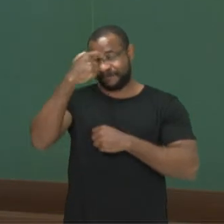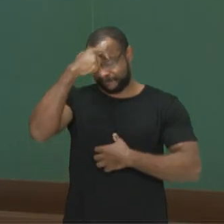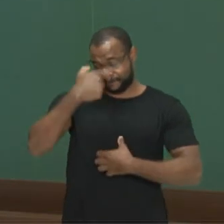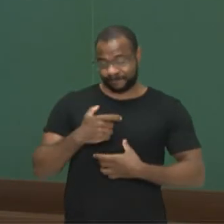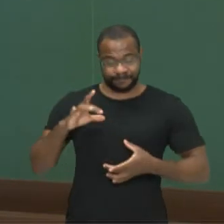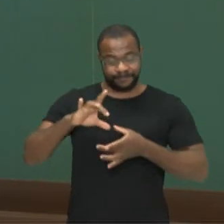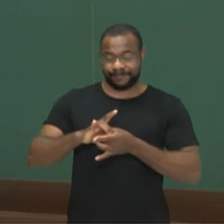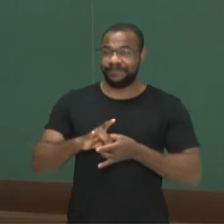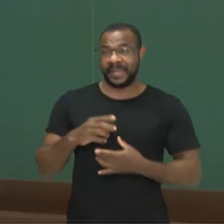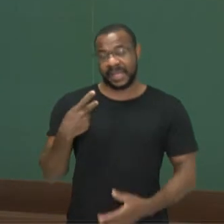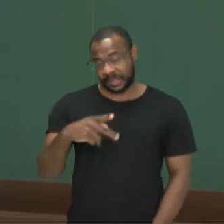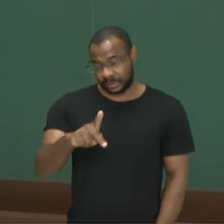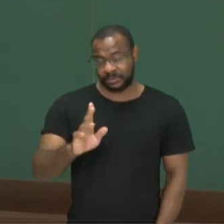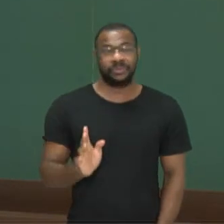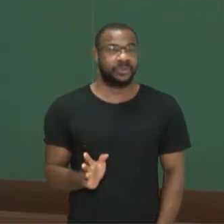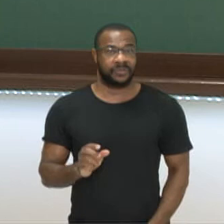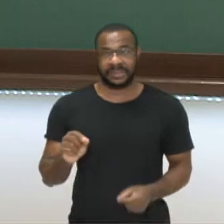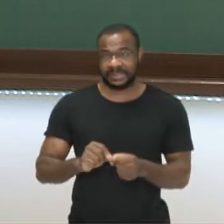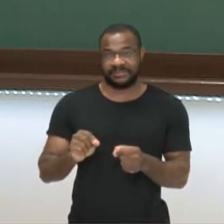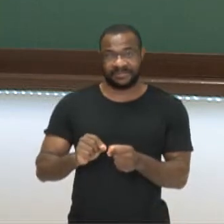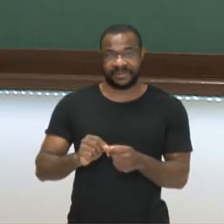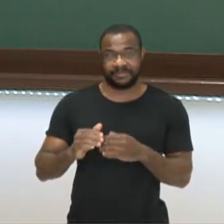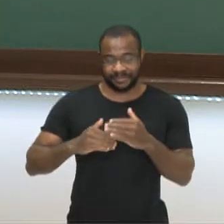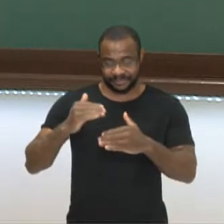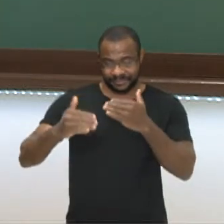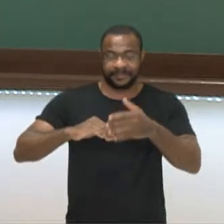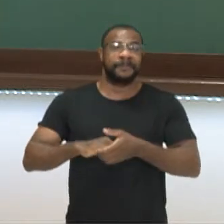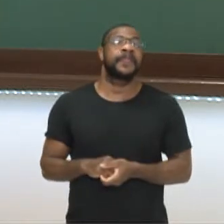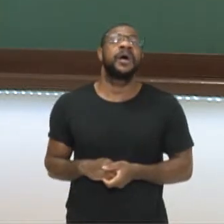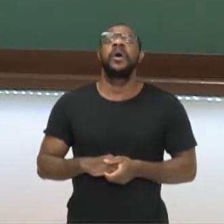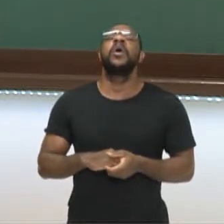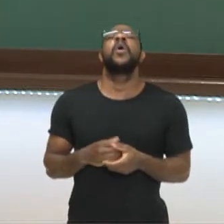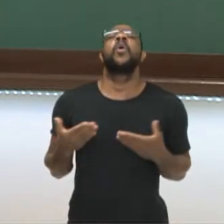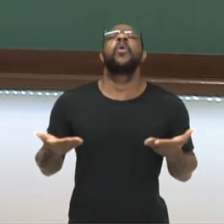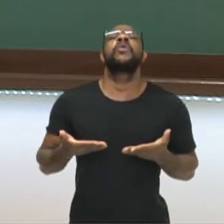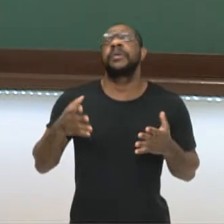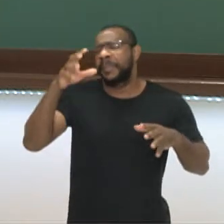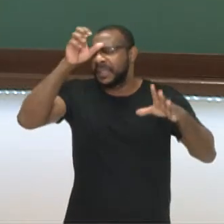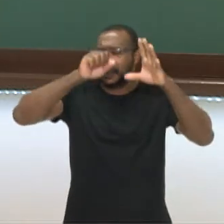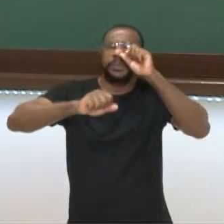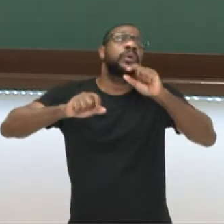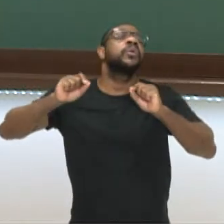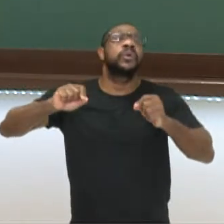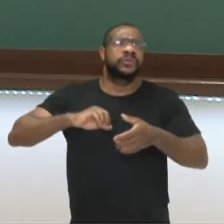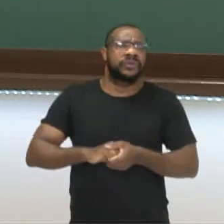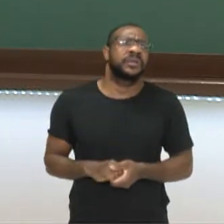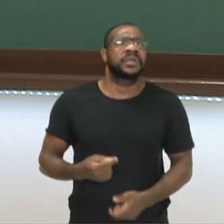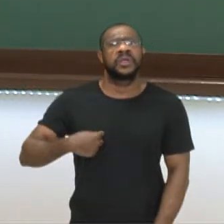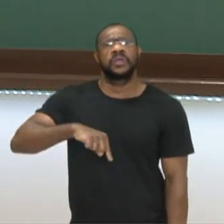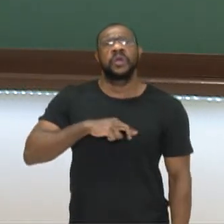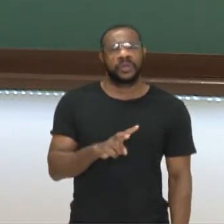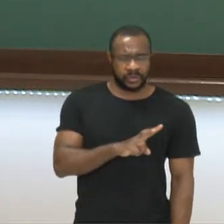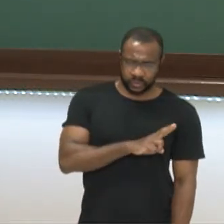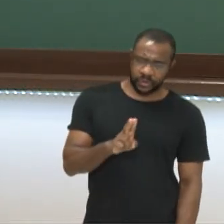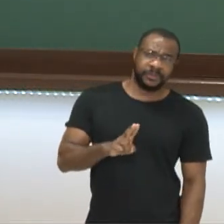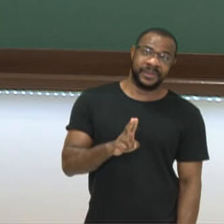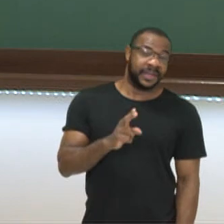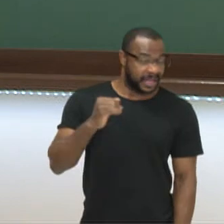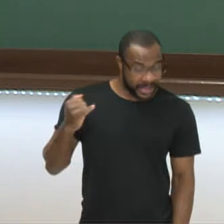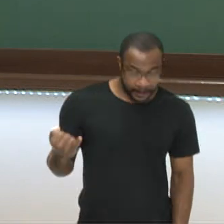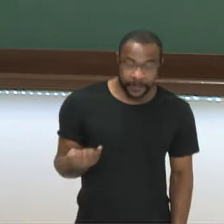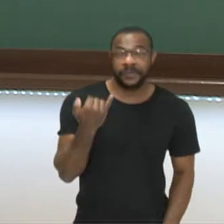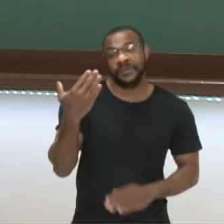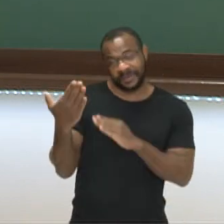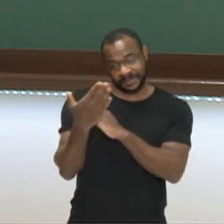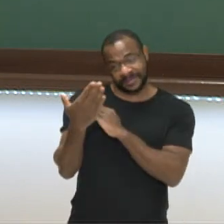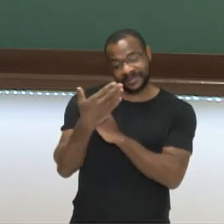construindo ao longo da sua existência. O que nós estudamos nessa aula, que o nosso nome já é um dos fatores que nos ajuda